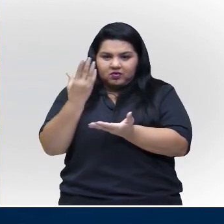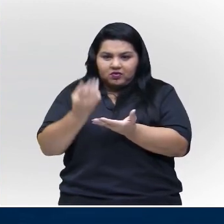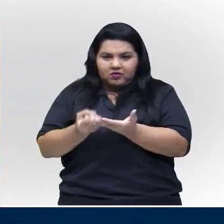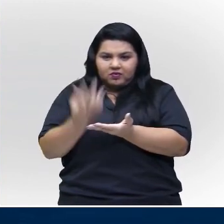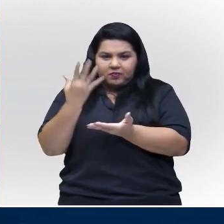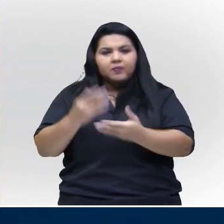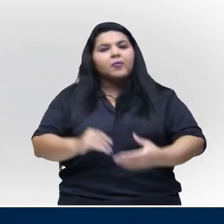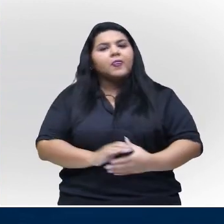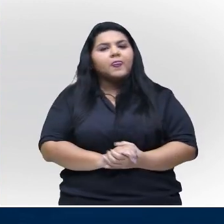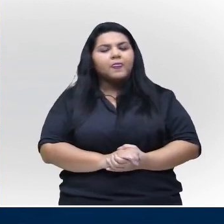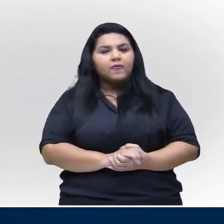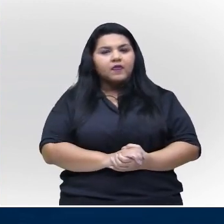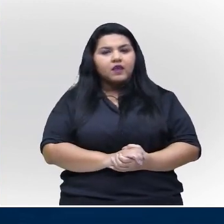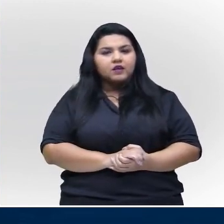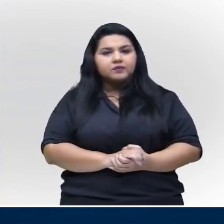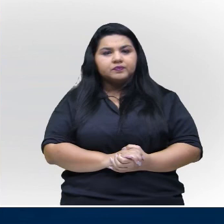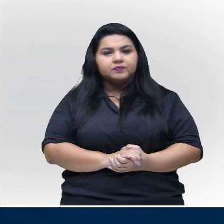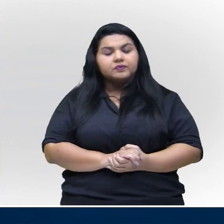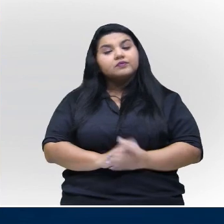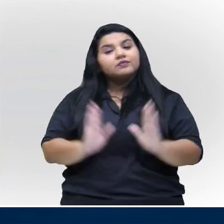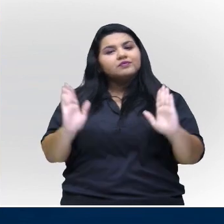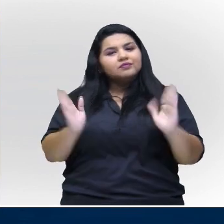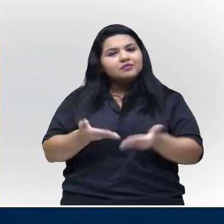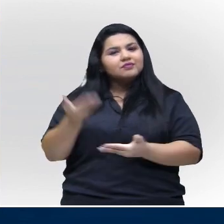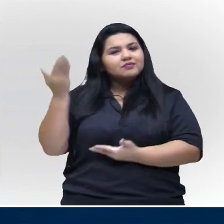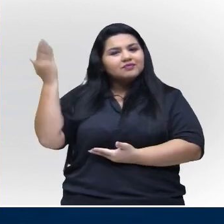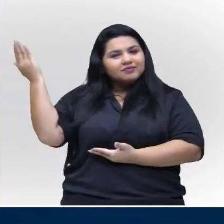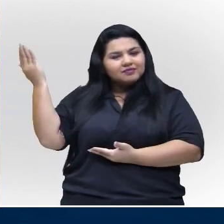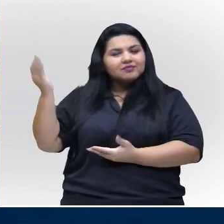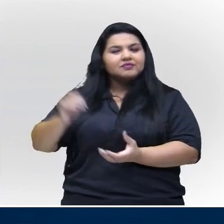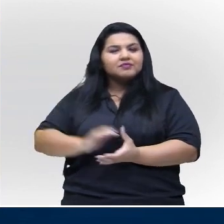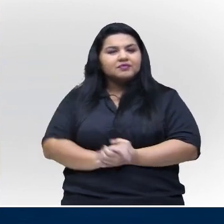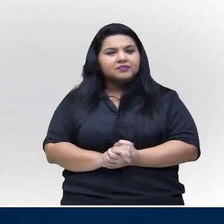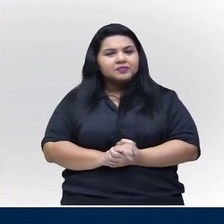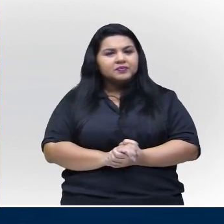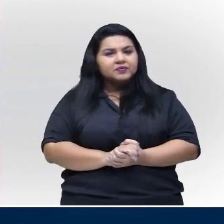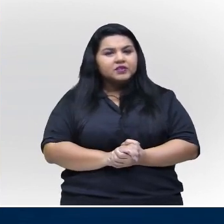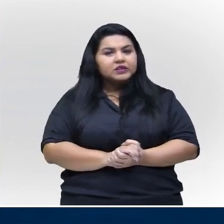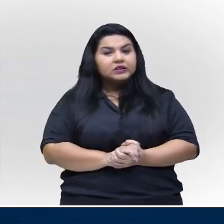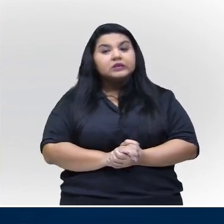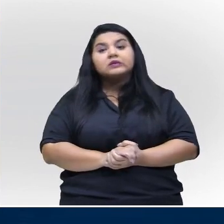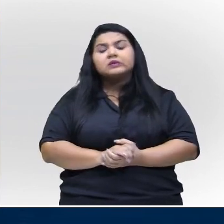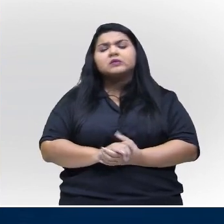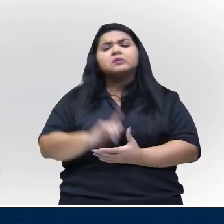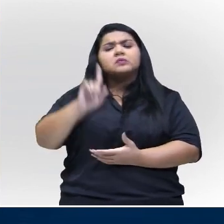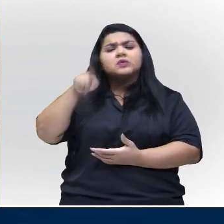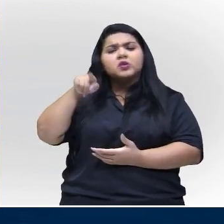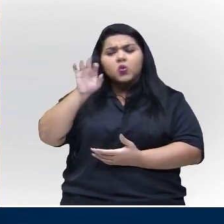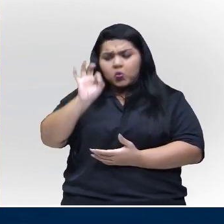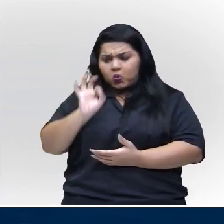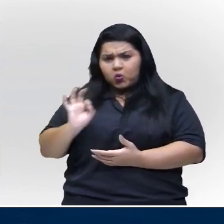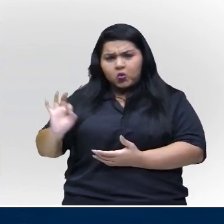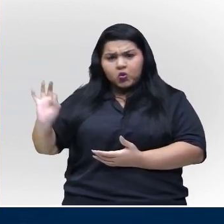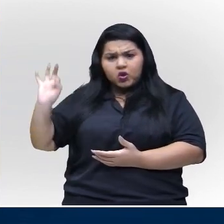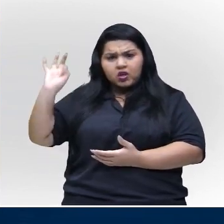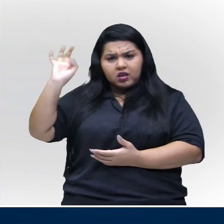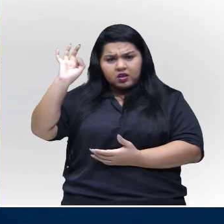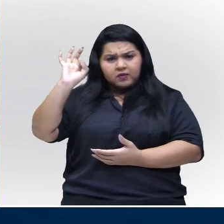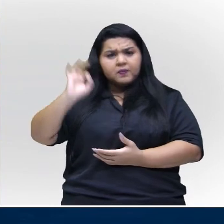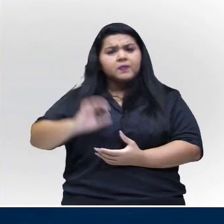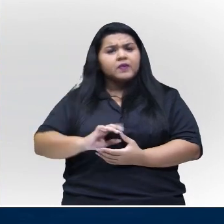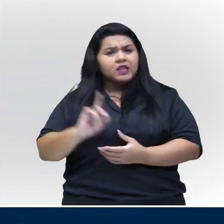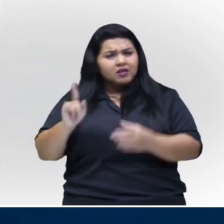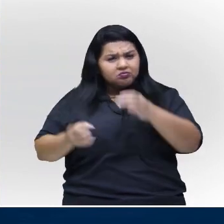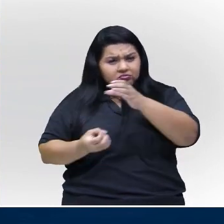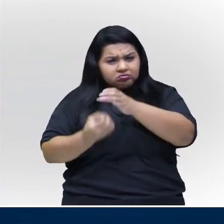golgiense. Agora nós chegamos nos lisossomos, né? São originários do aparelho de Golgi, ou aparelho golgiense,